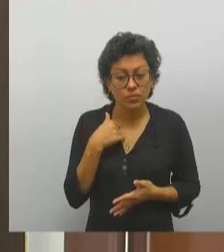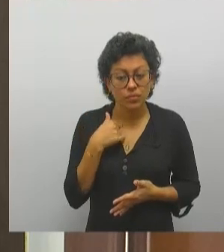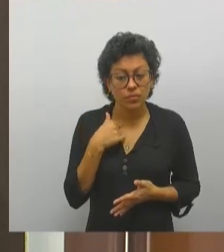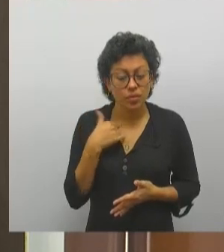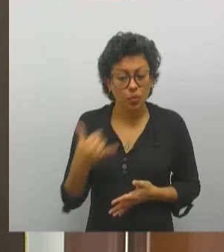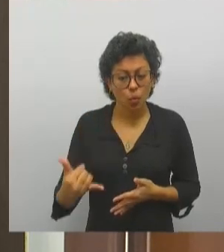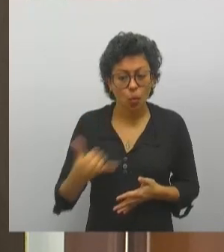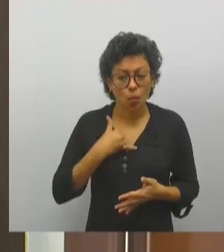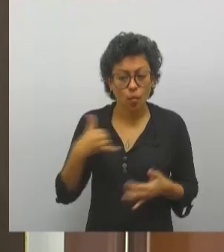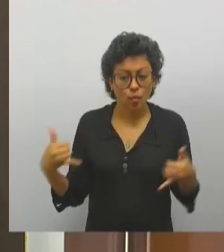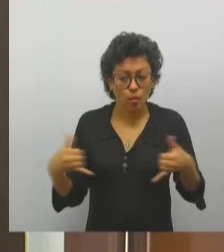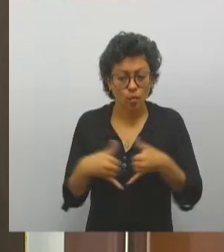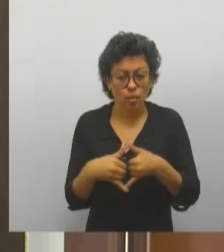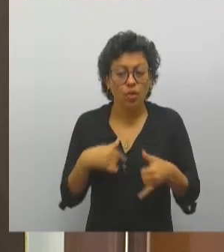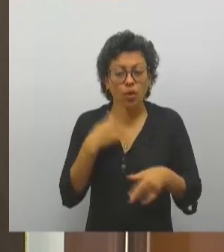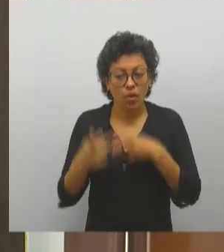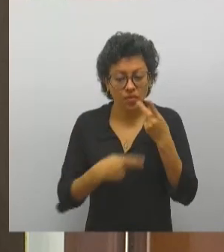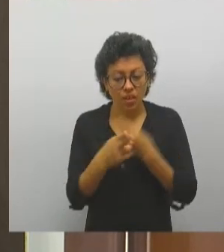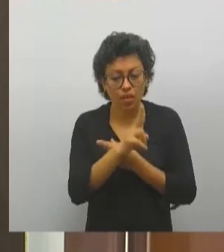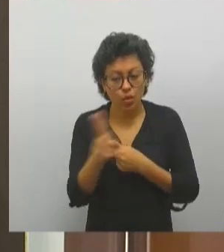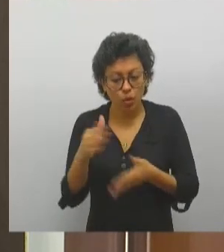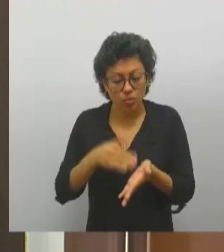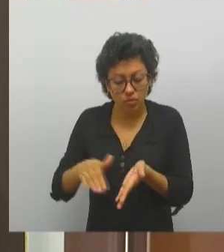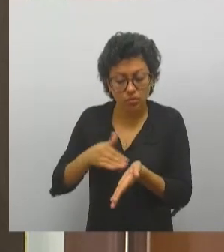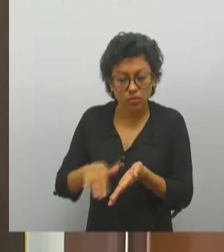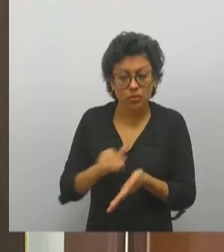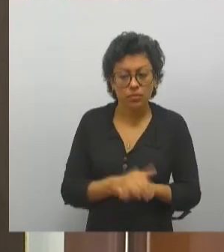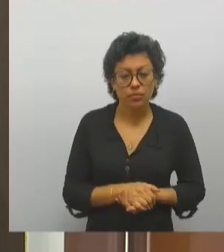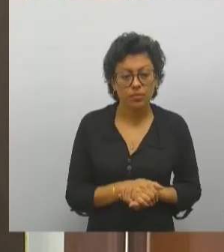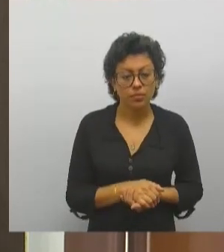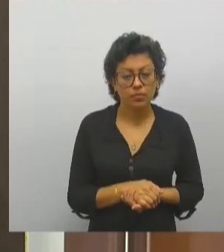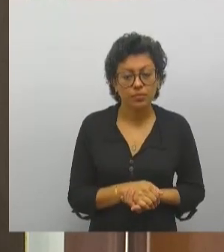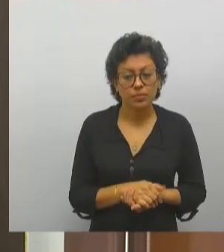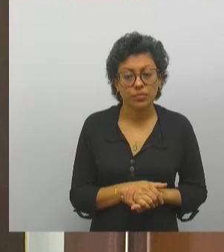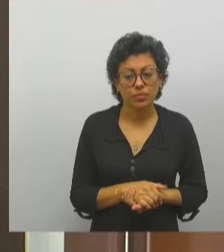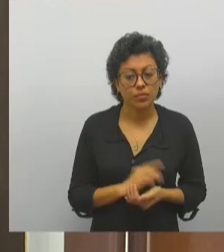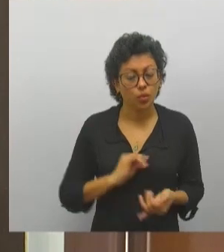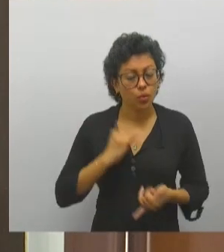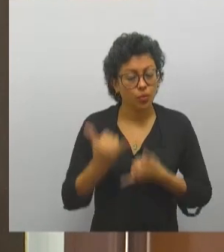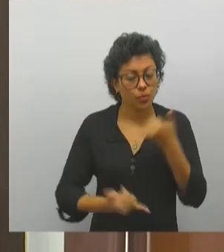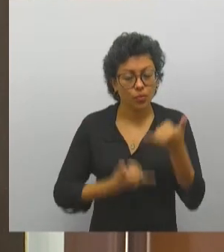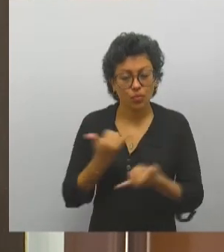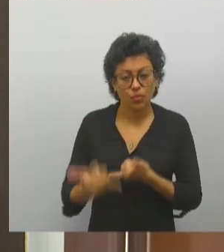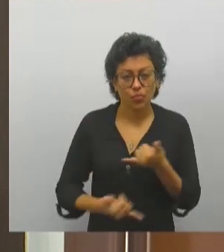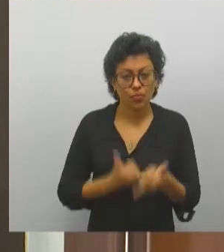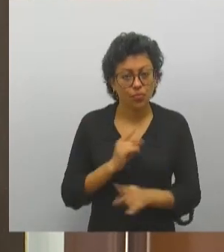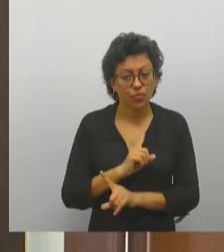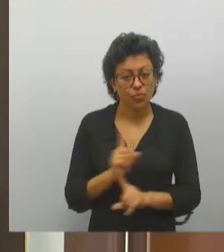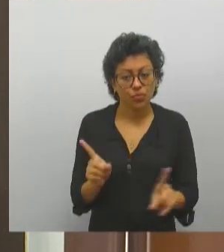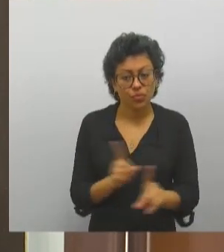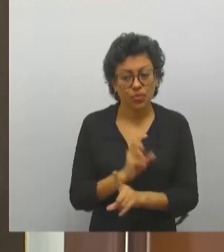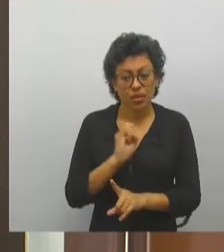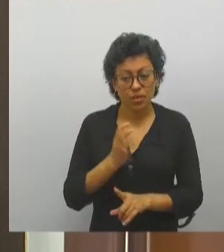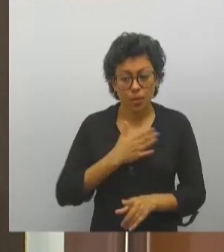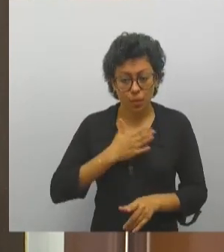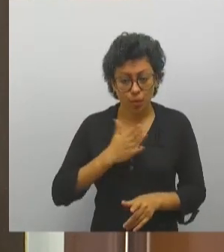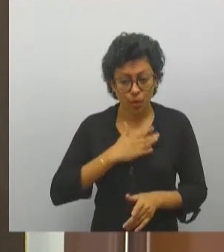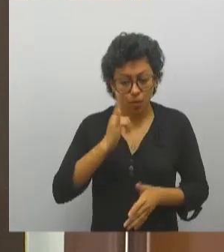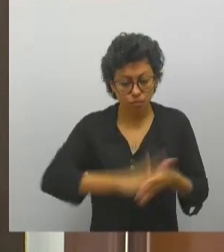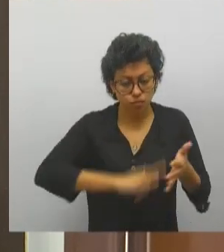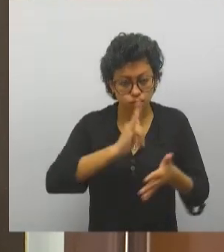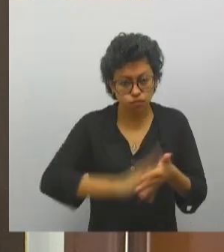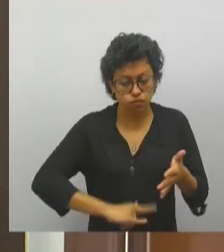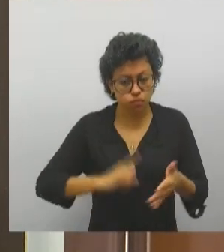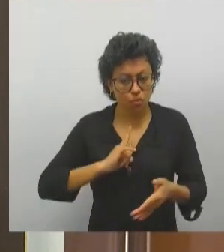a atenção do Poder Executivo sobre as áreas que necessitam de obras de contenção de encostas. Se as minhas indicações não estão